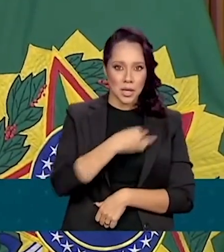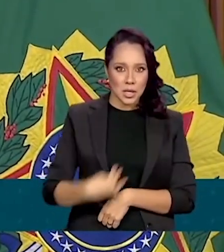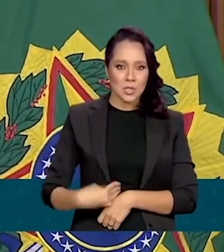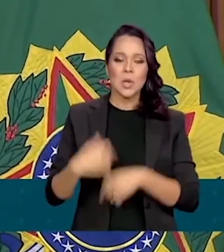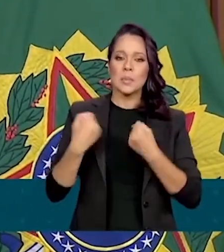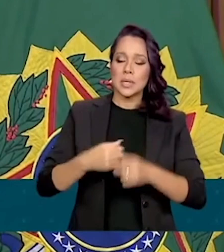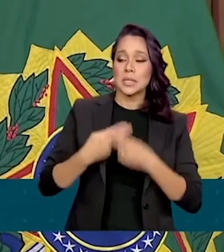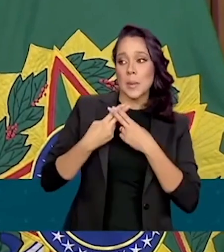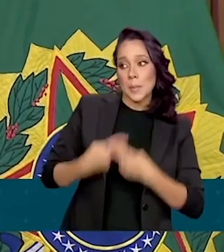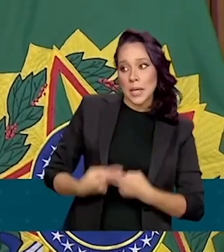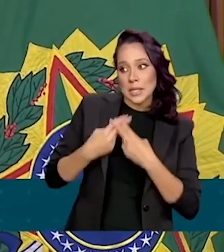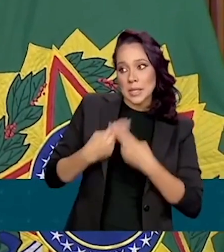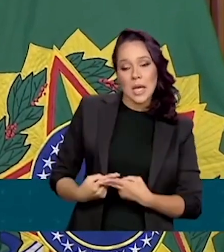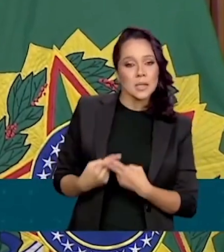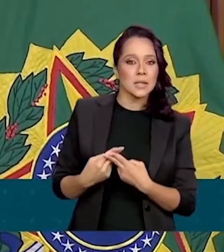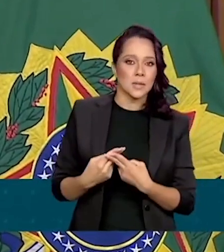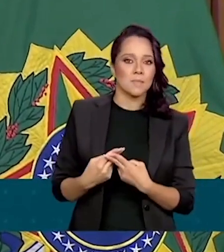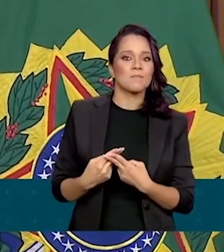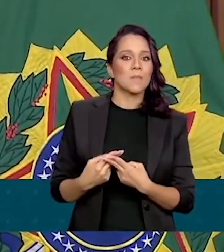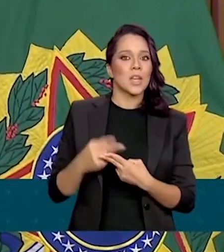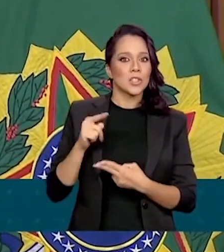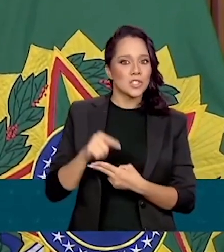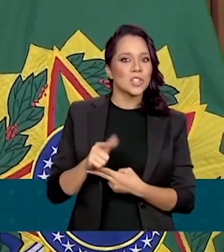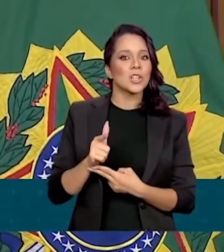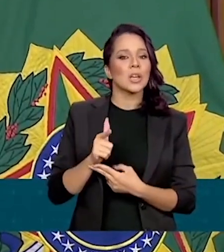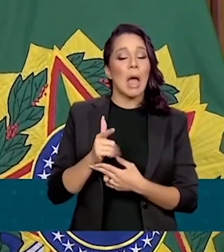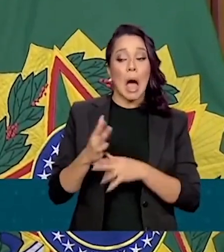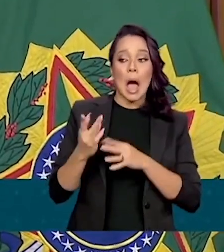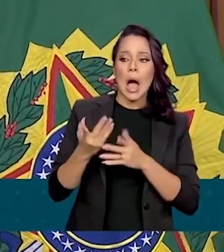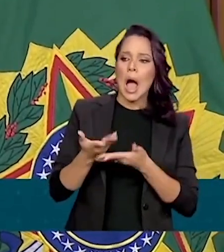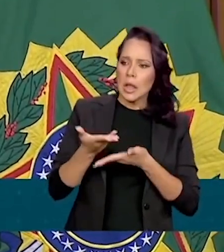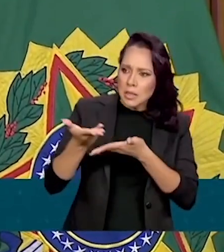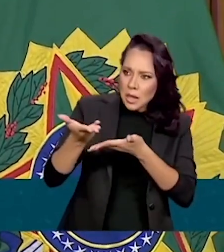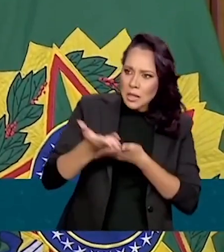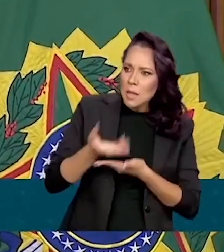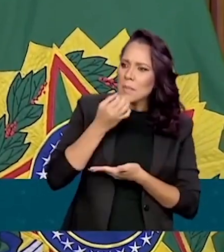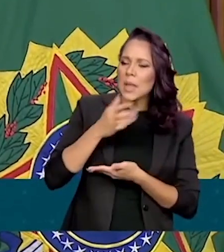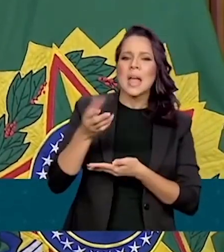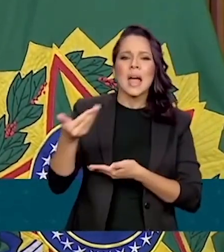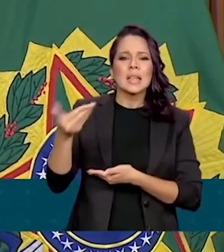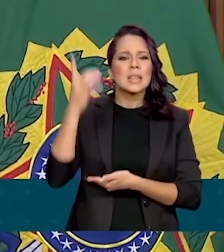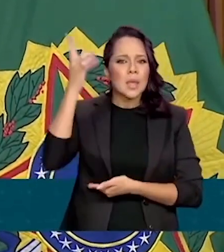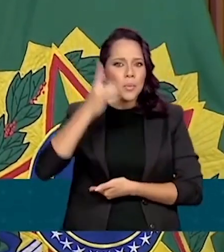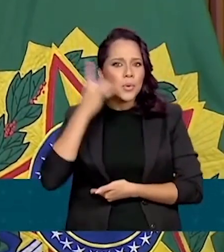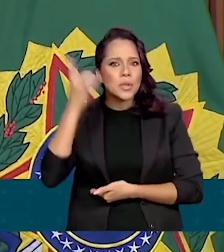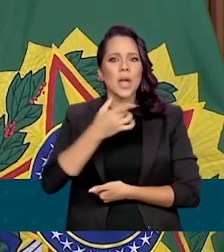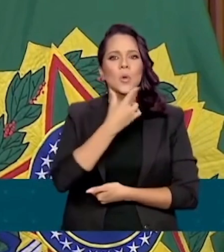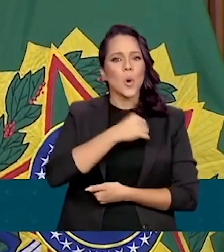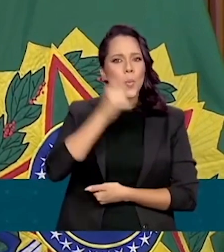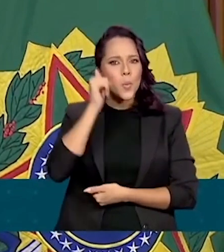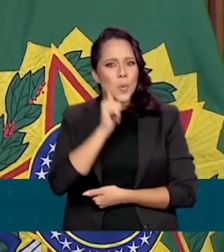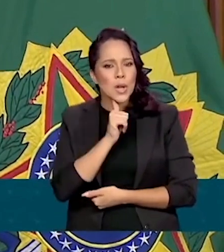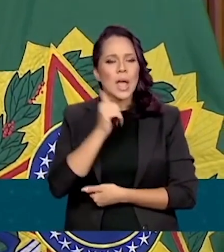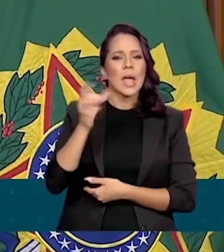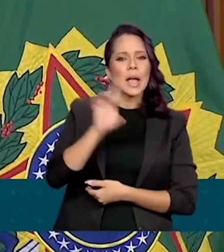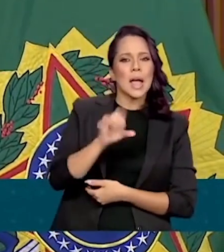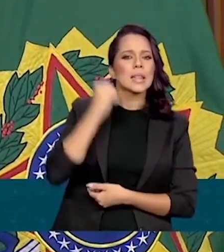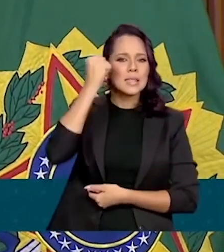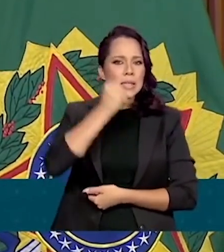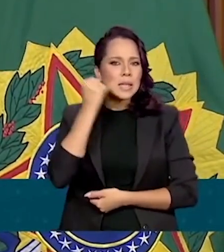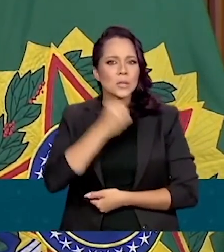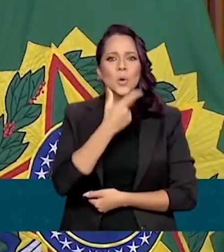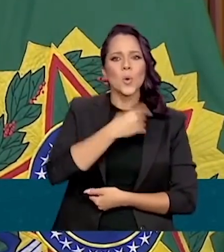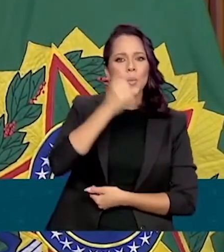ter a paciência e a grandeza de atender bem cada deputado, ou cada deputado, ou cada senador, ou